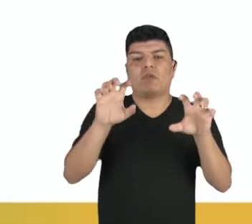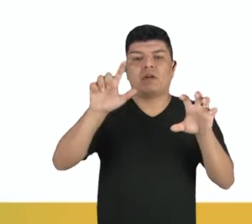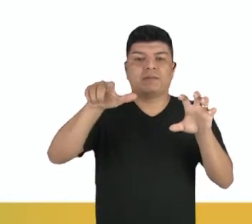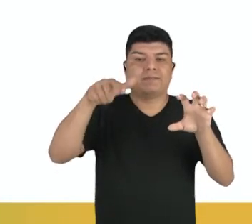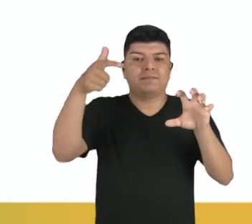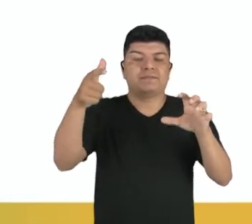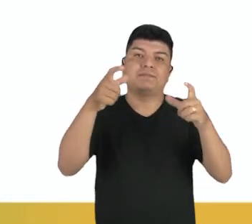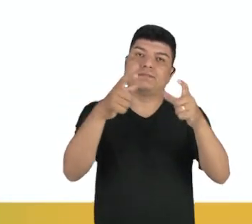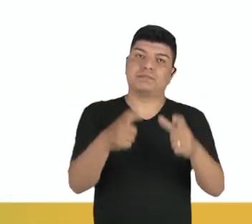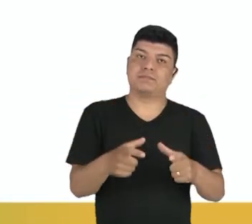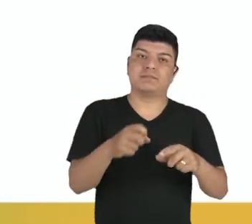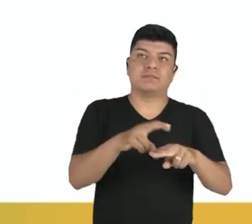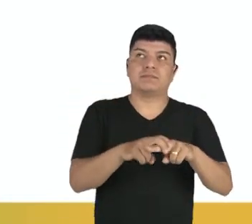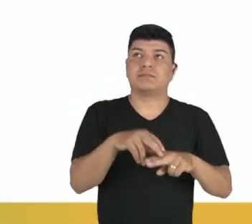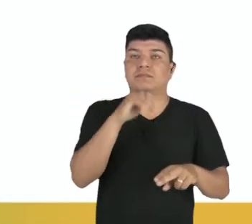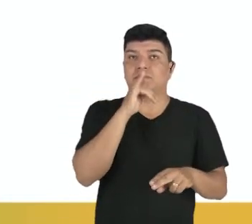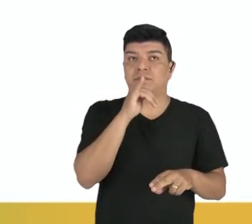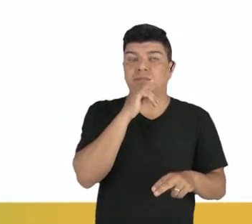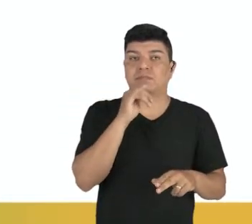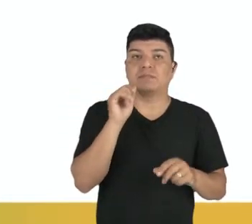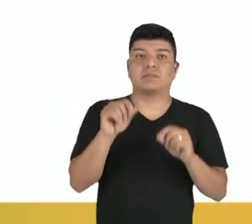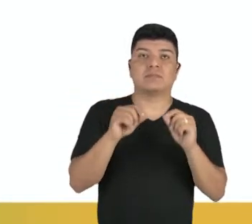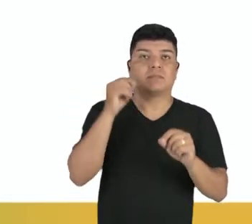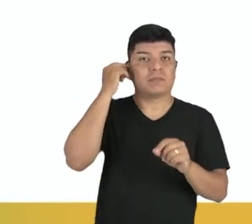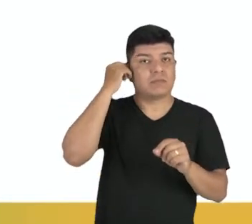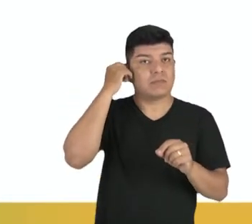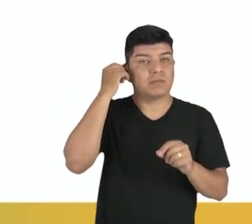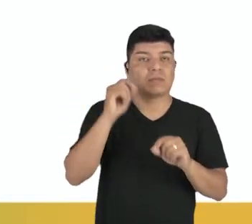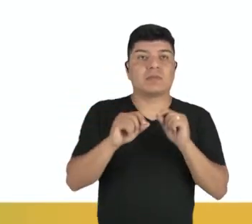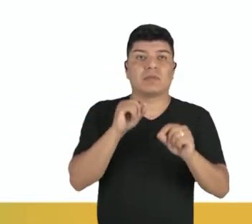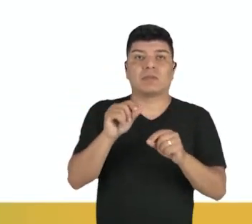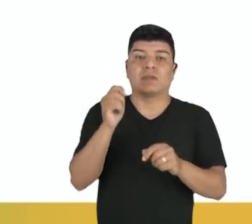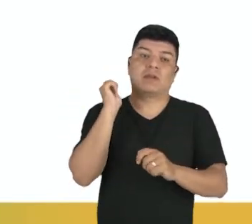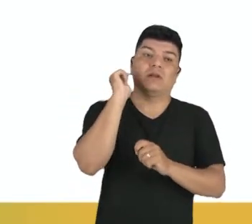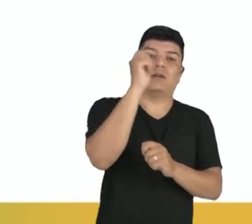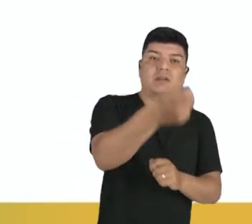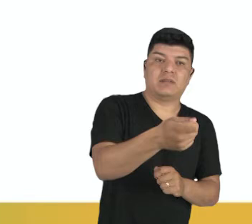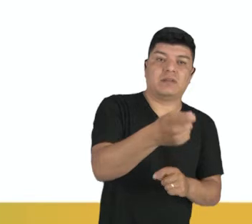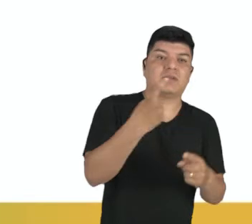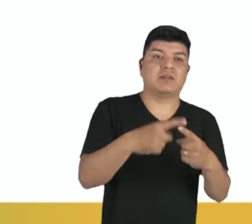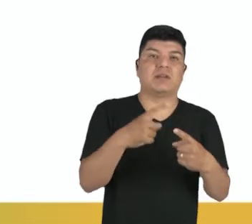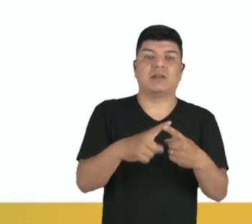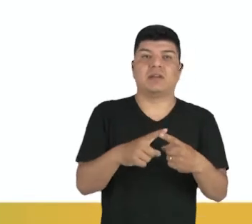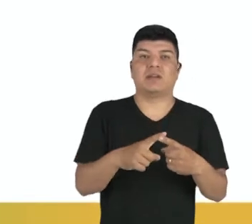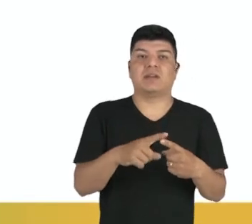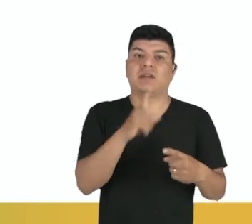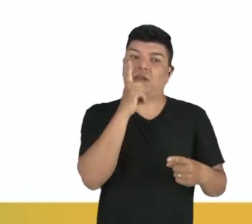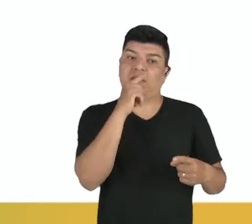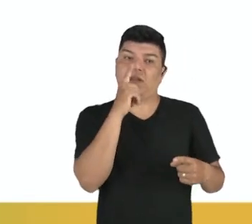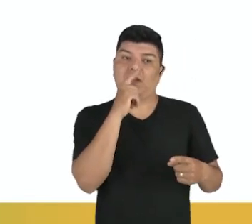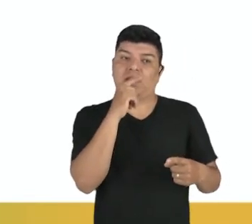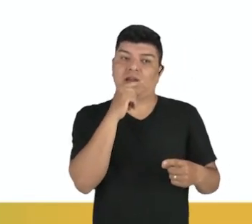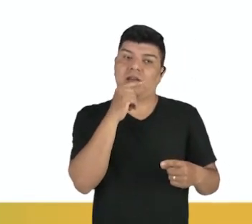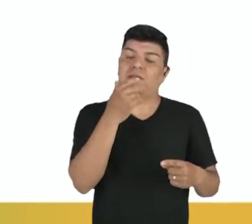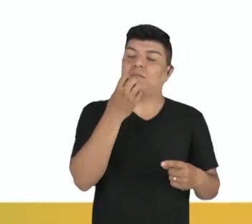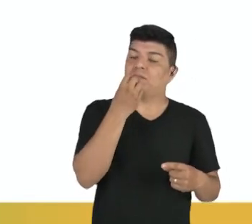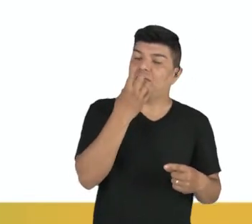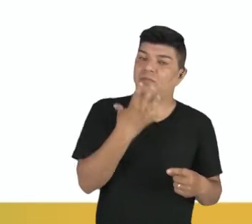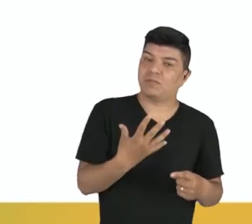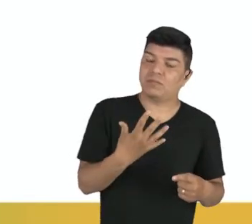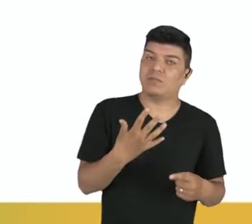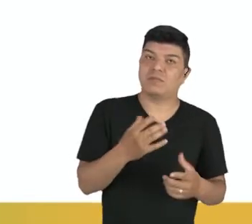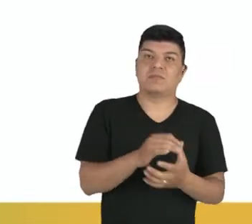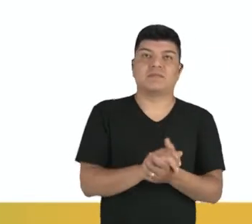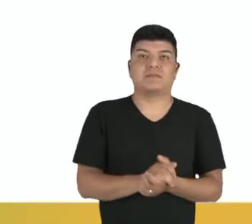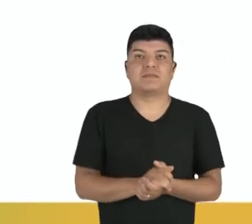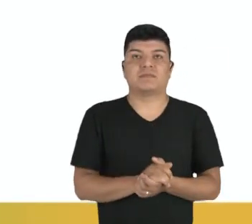outros lugares. Por exemplo, o El Niño ele pode favorecer a pesca no Peru, porque as águas ficam bem morninhas, né? O El Niño é o aquecimento, o Laninha é o